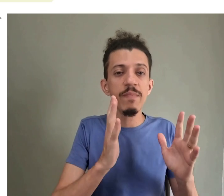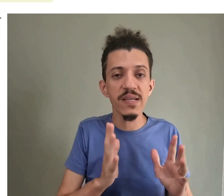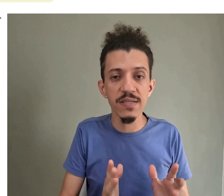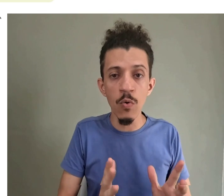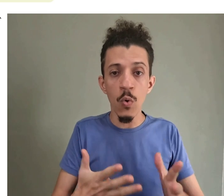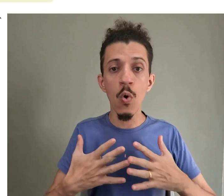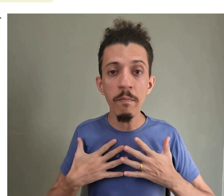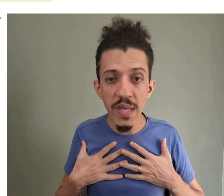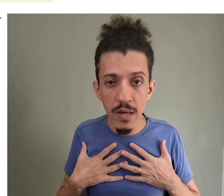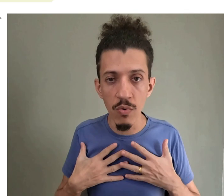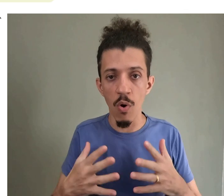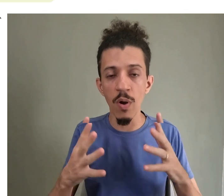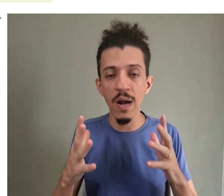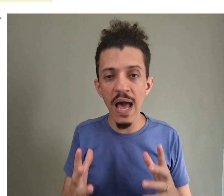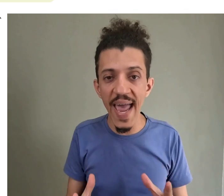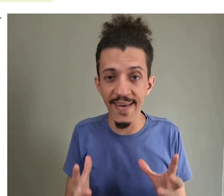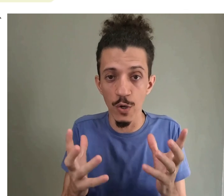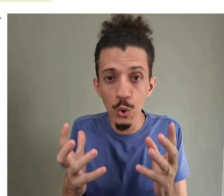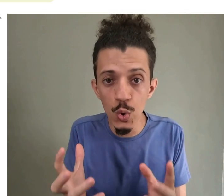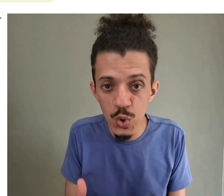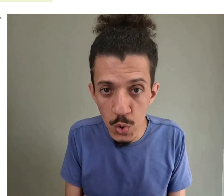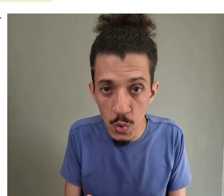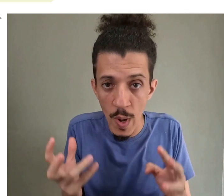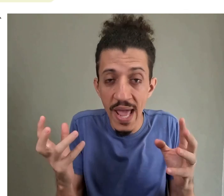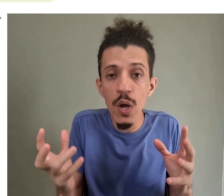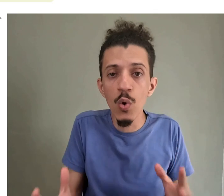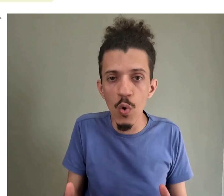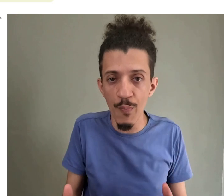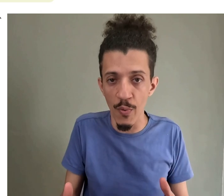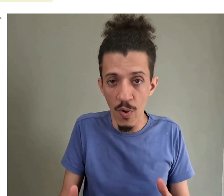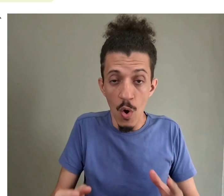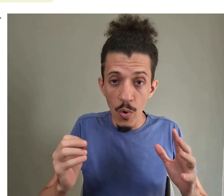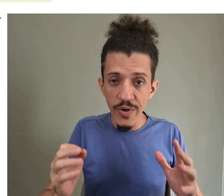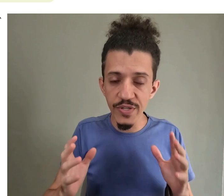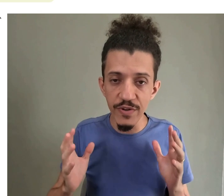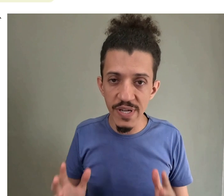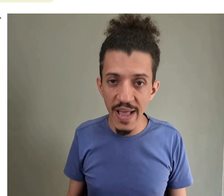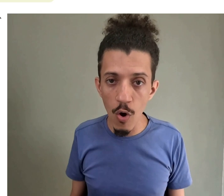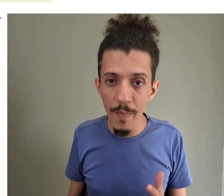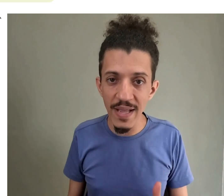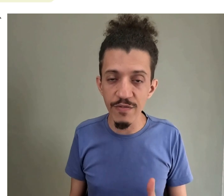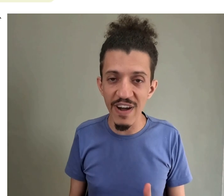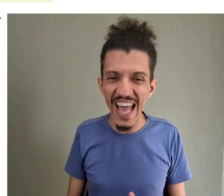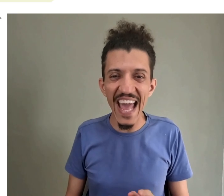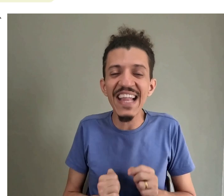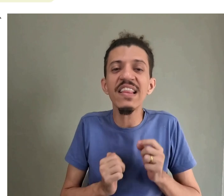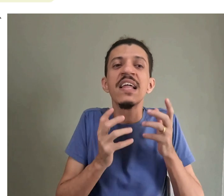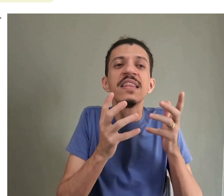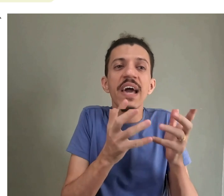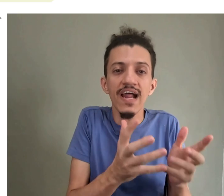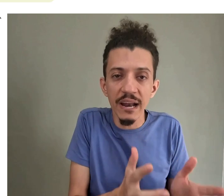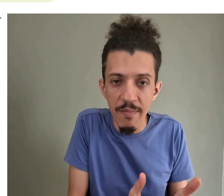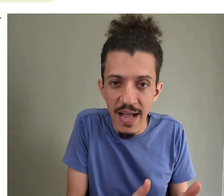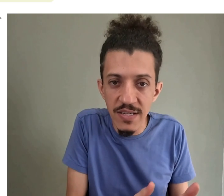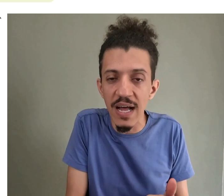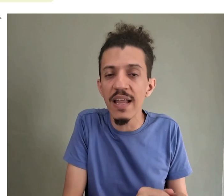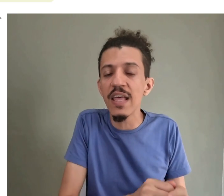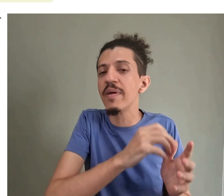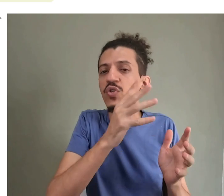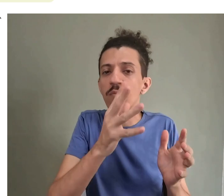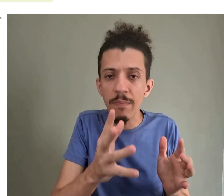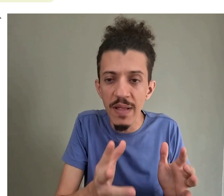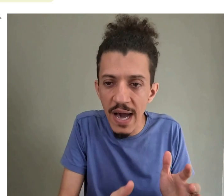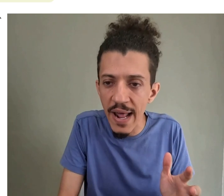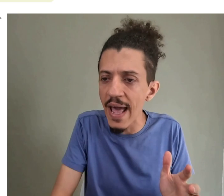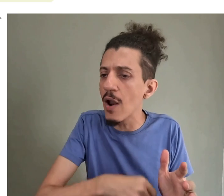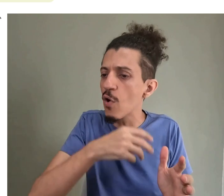de imersão comigo, online, no Zoom, em grupo, onde você realmente vai entender a gramática da Libras,